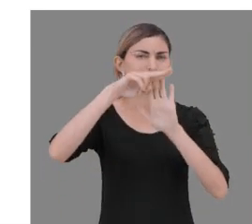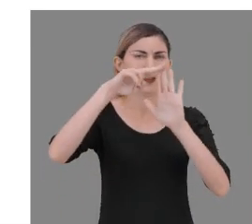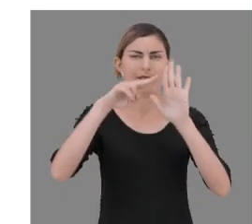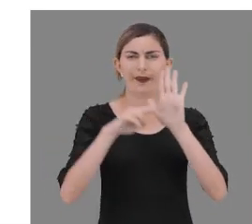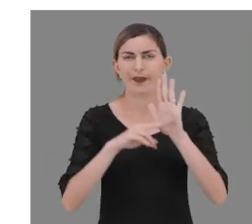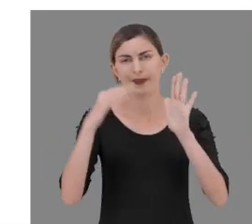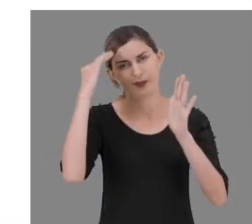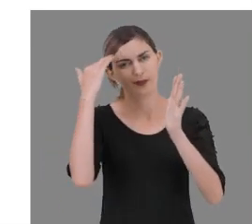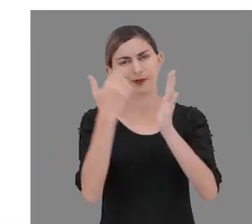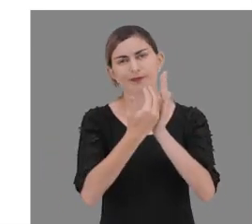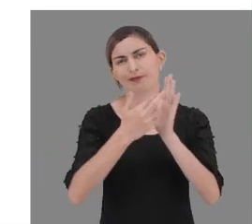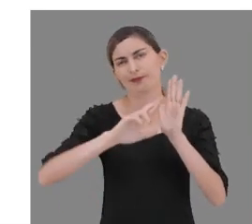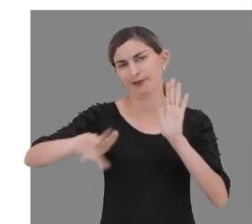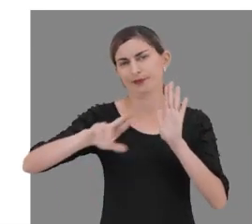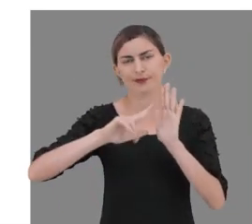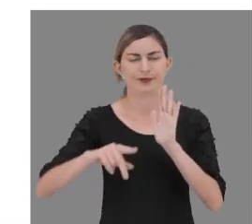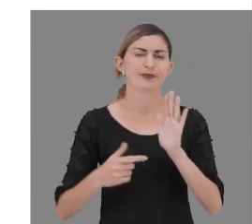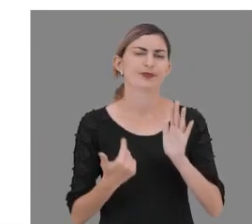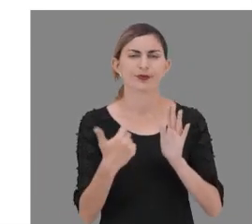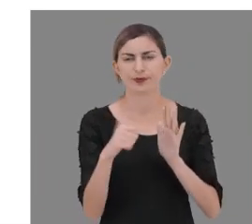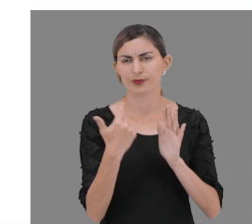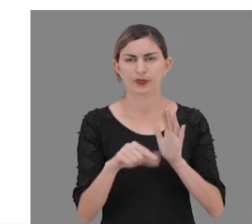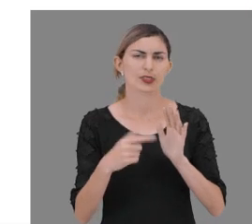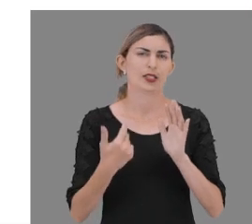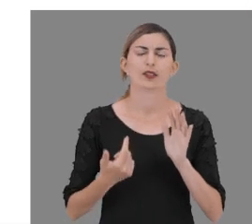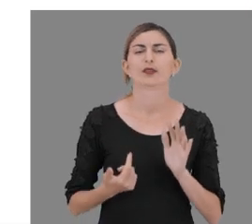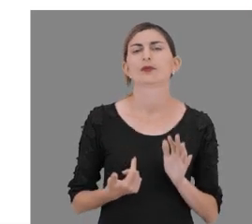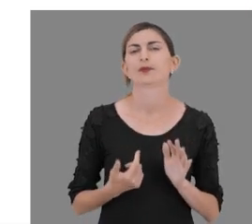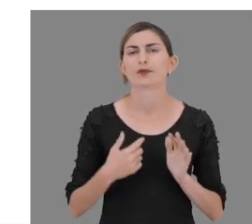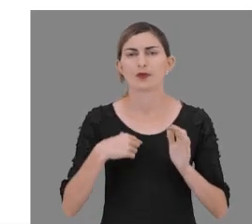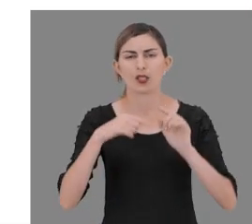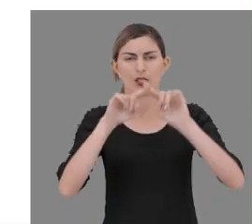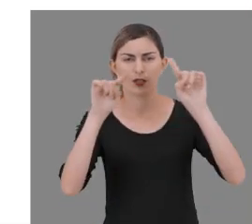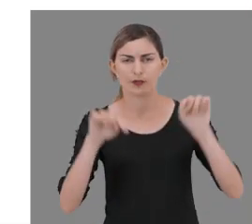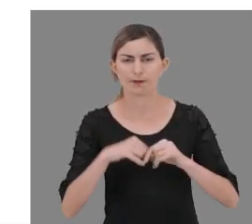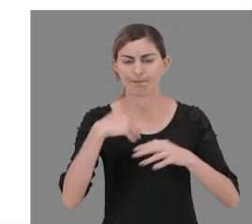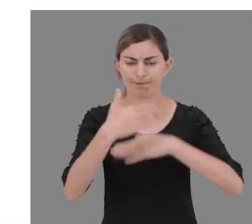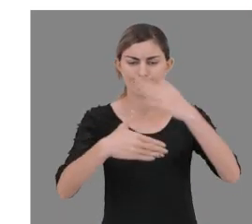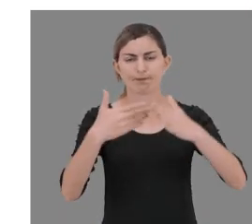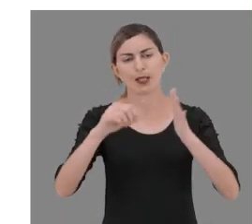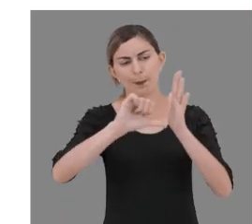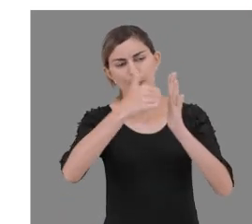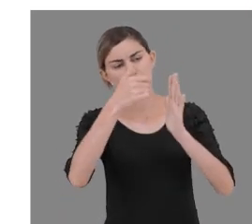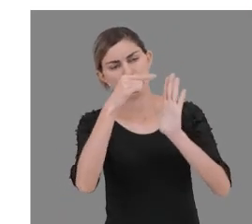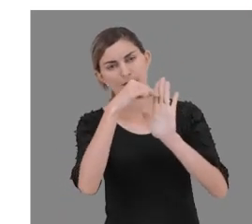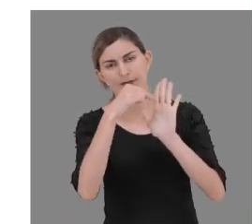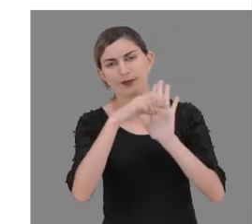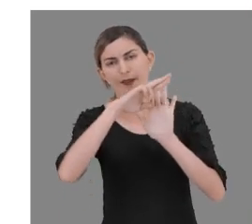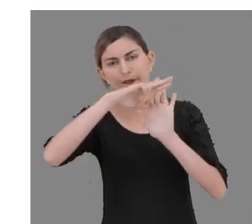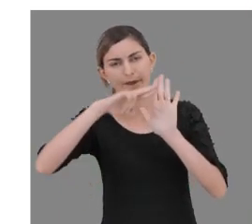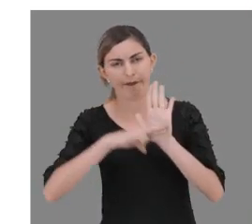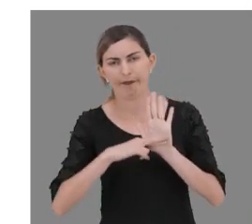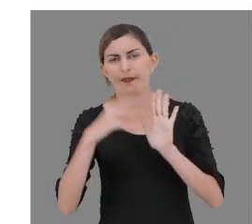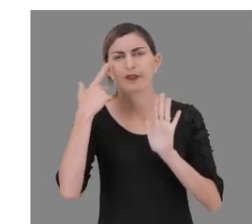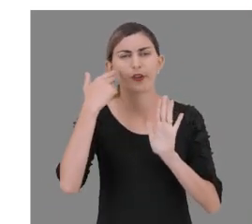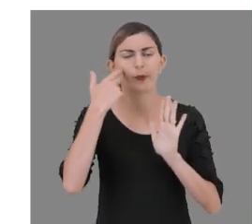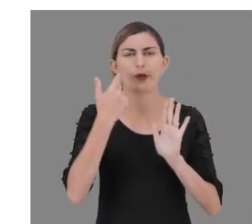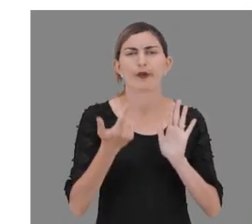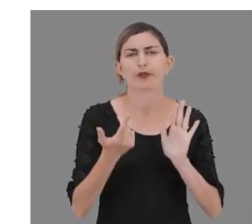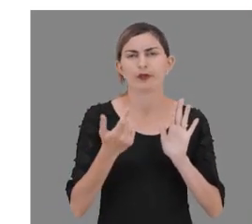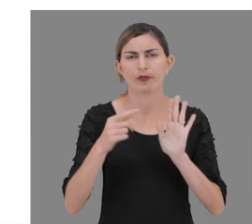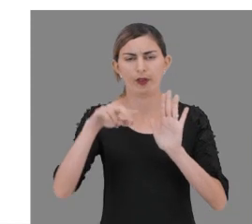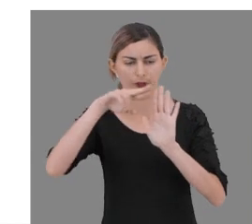fere essa regra. São atributos que não são atômicos e, por consequência, fere a primeira regra